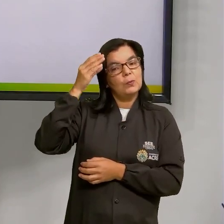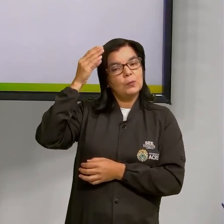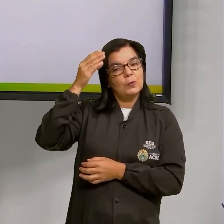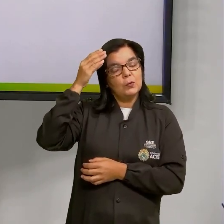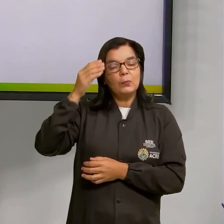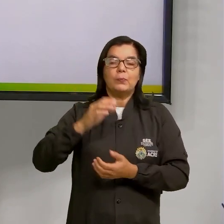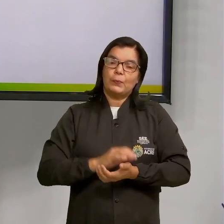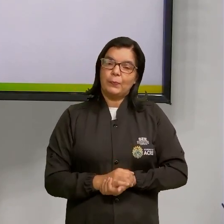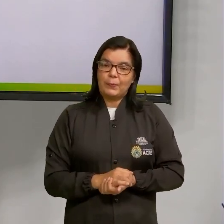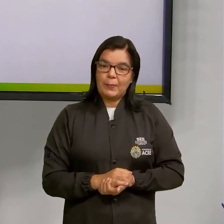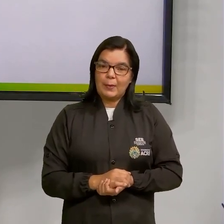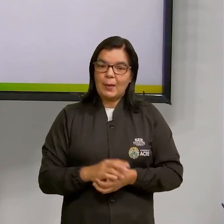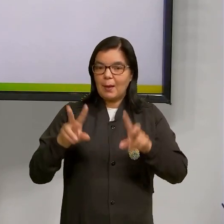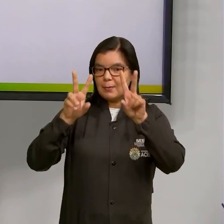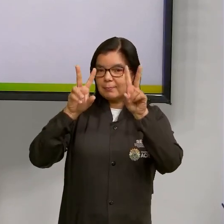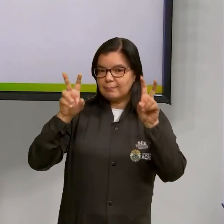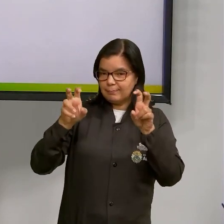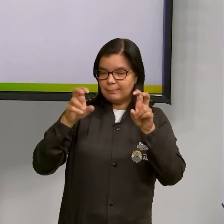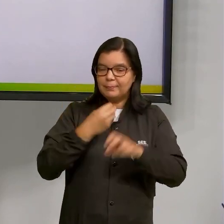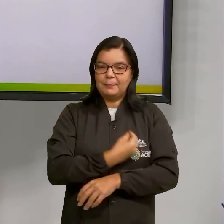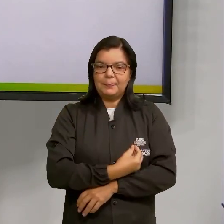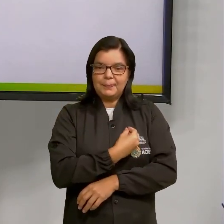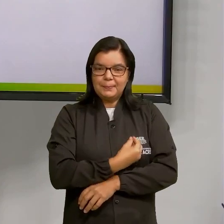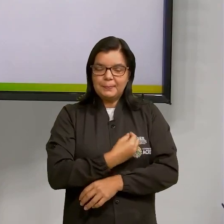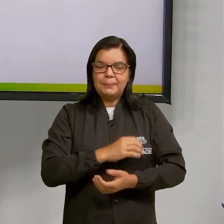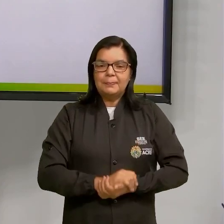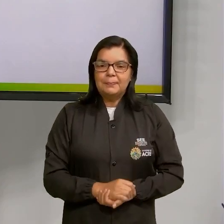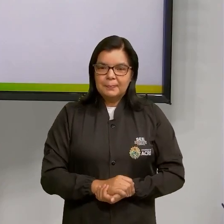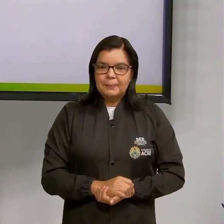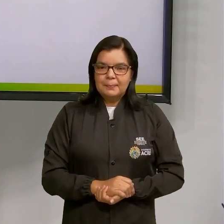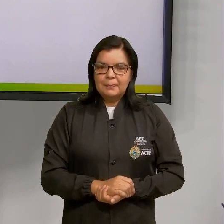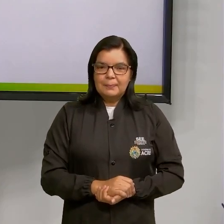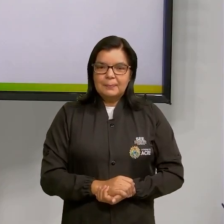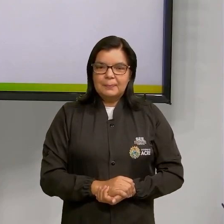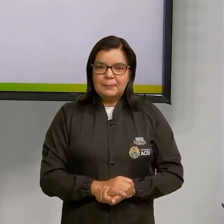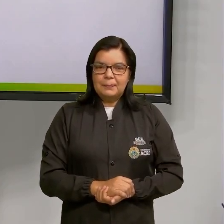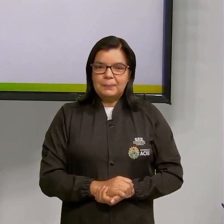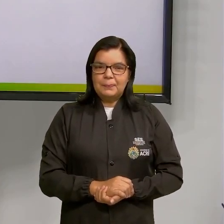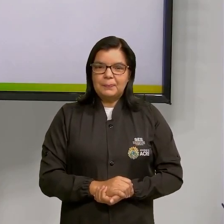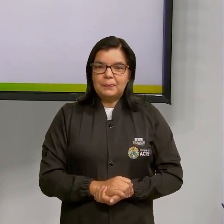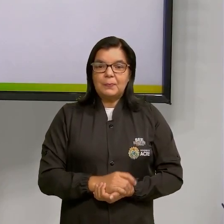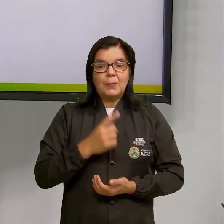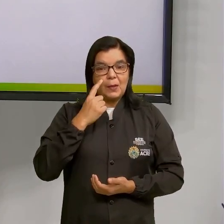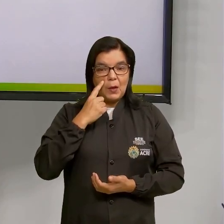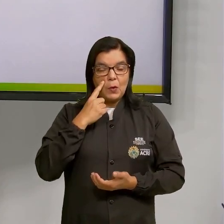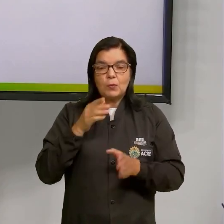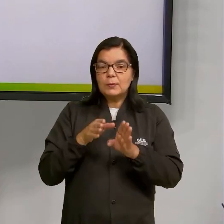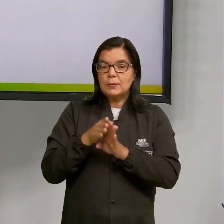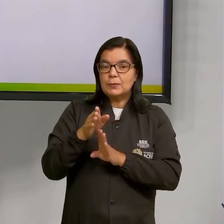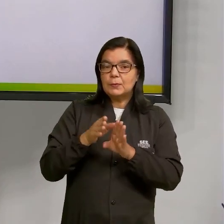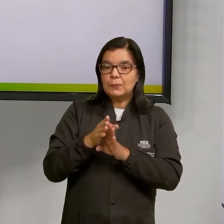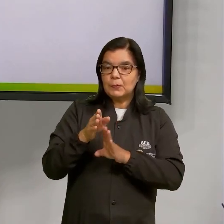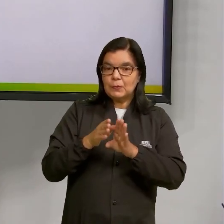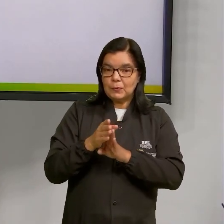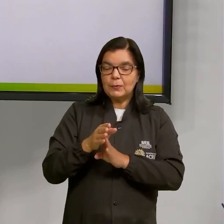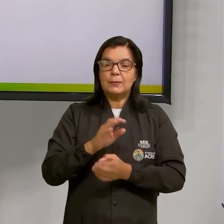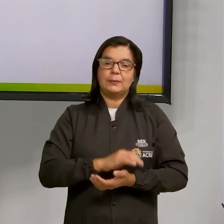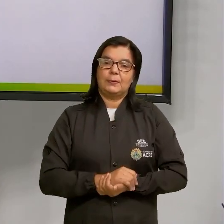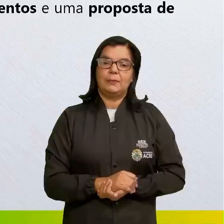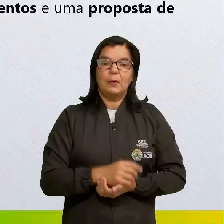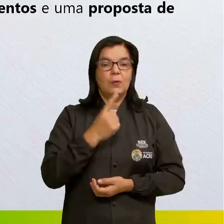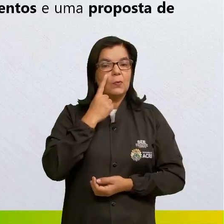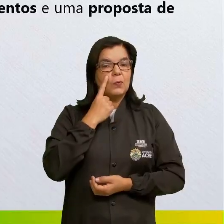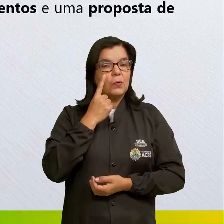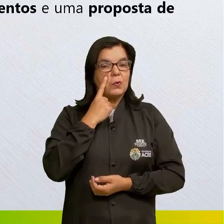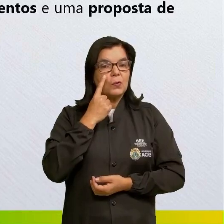que tange a essa participação. Agora vamos aqui para o segmento de algumas instruções.